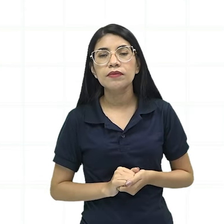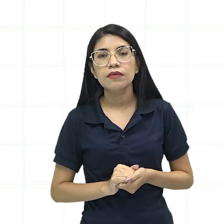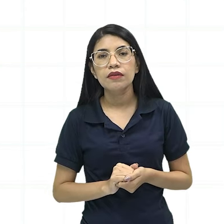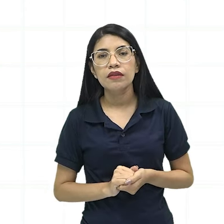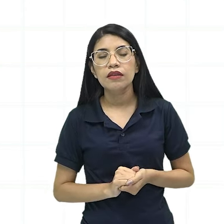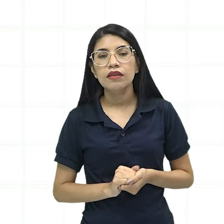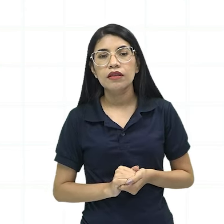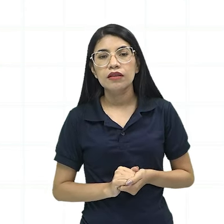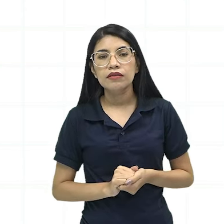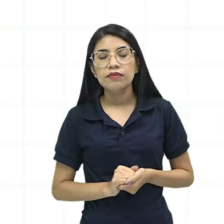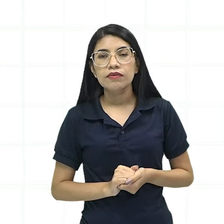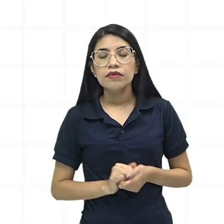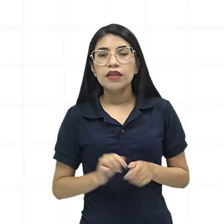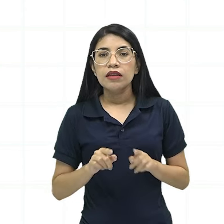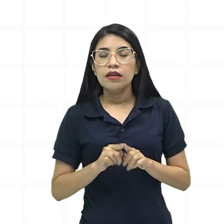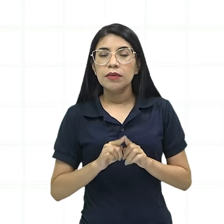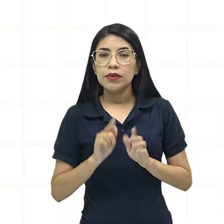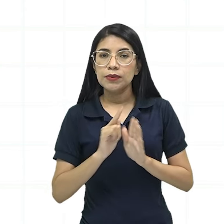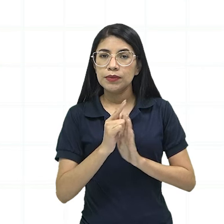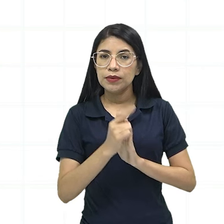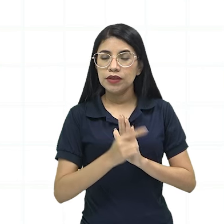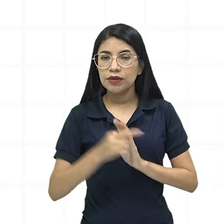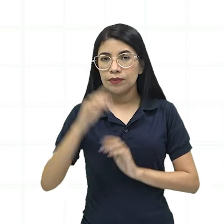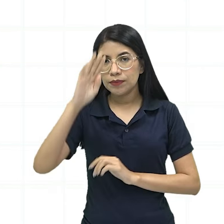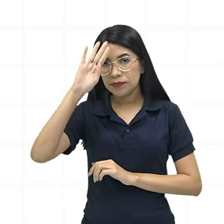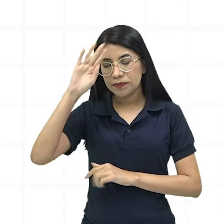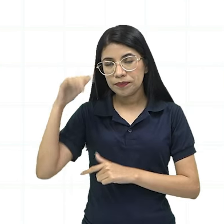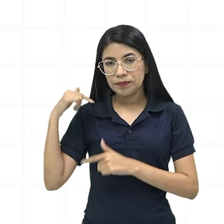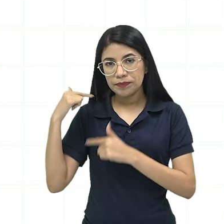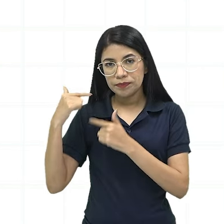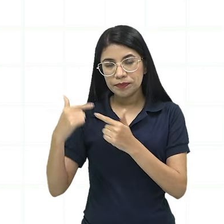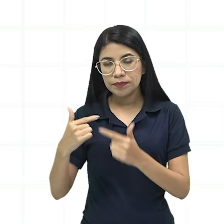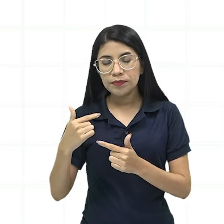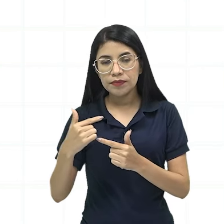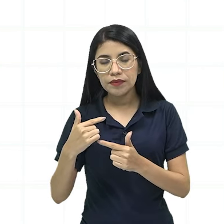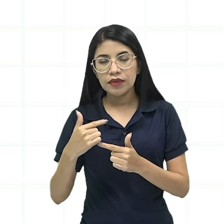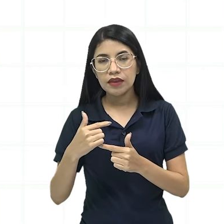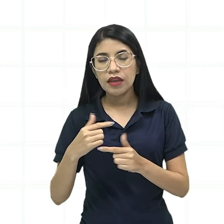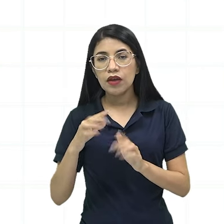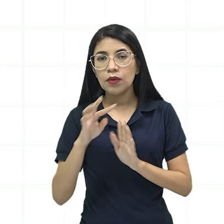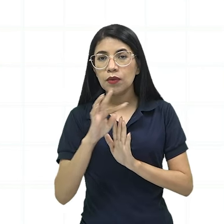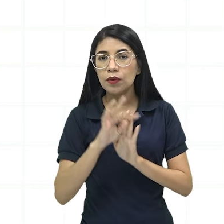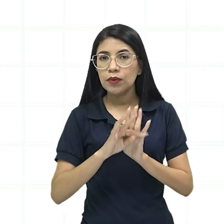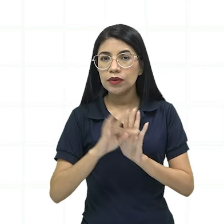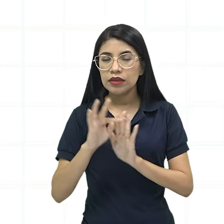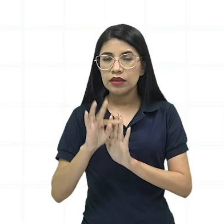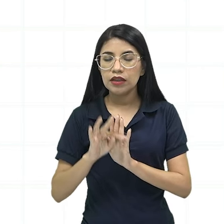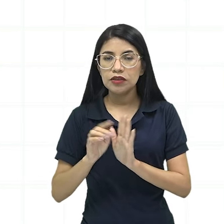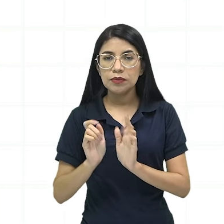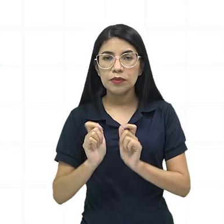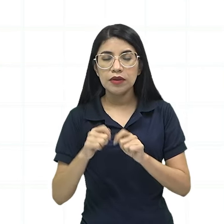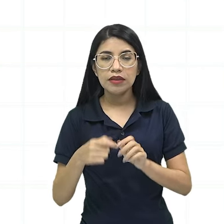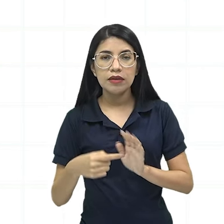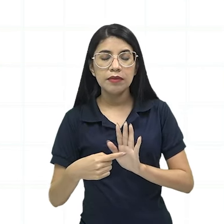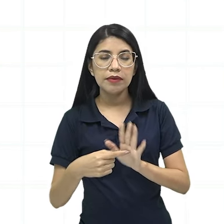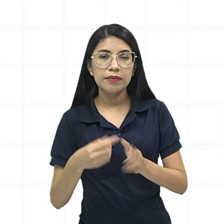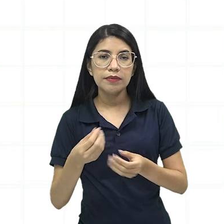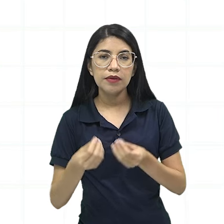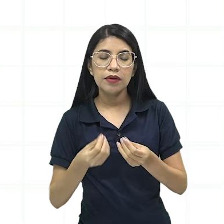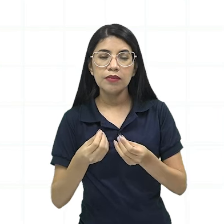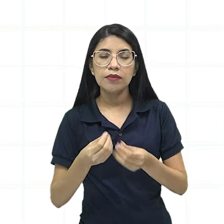E no gênero dramático clássico, ora esses textos se apresentam na forma